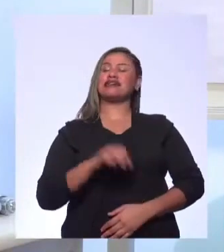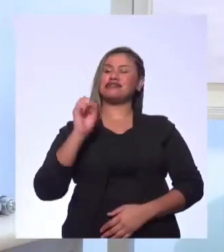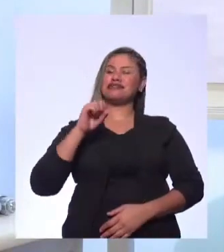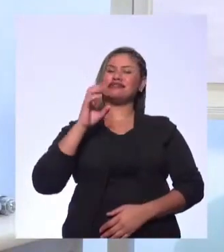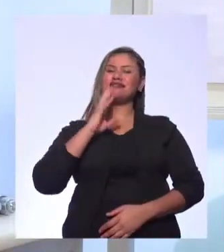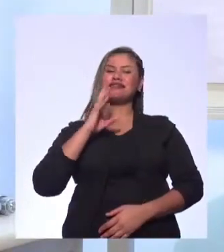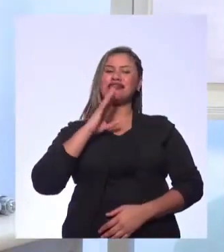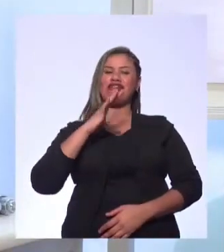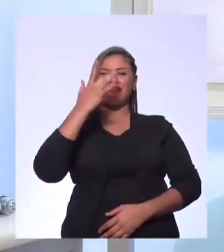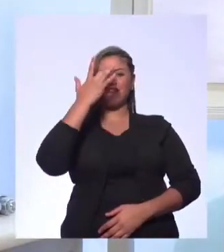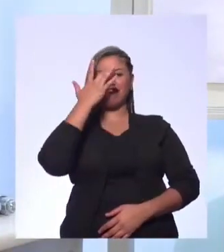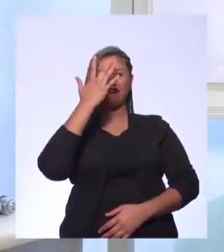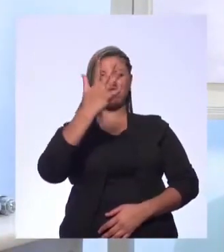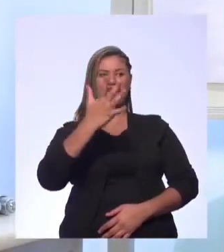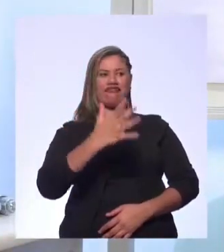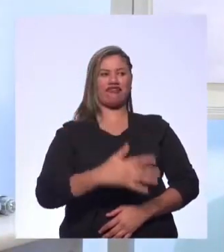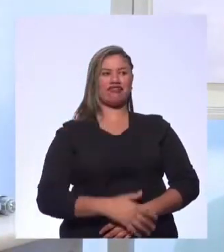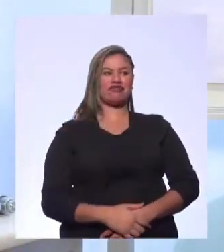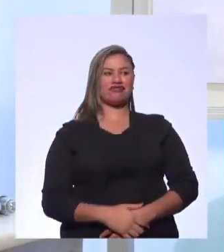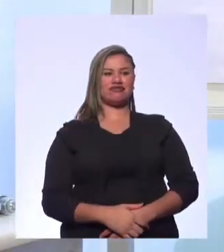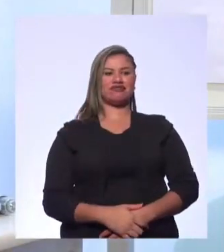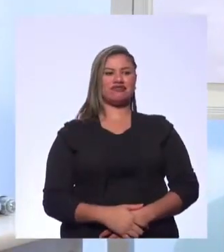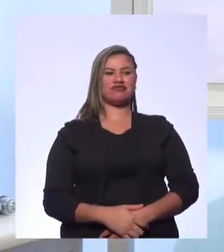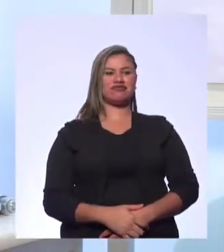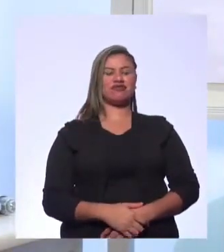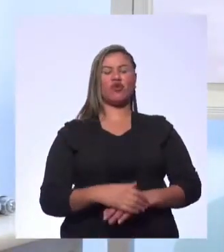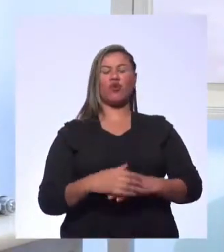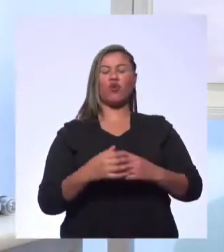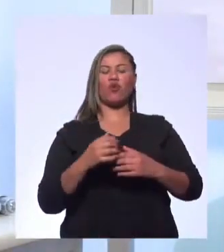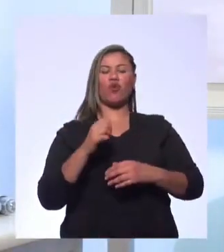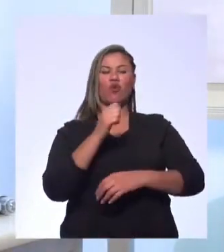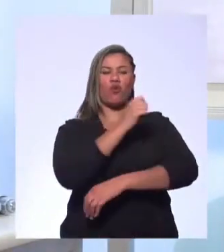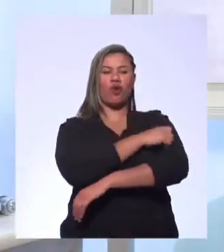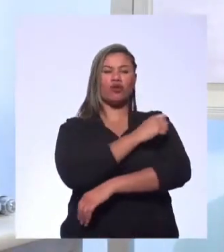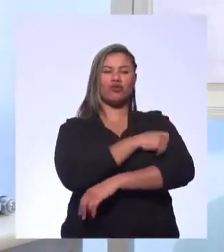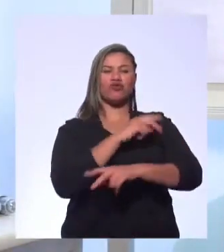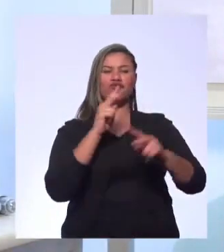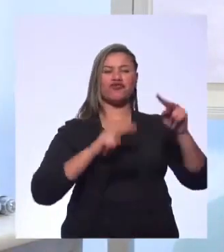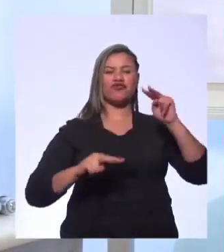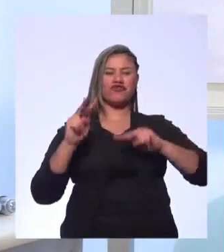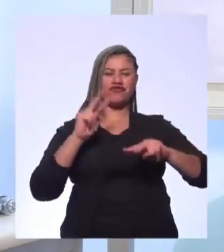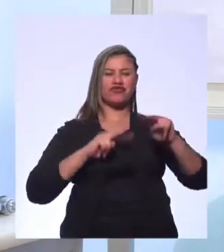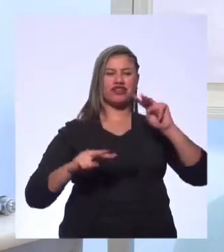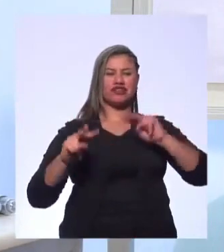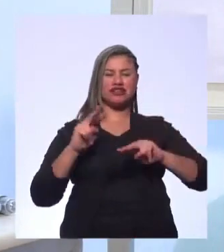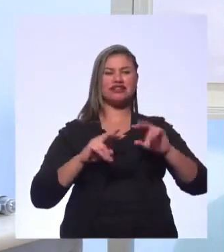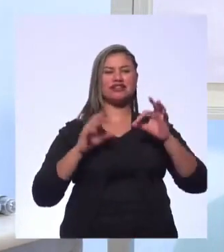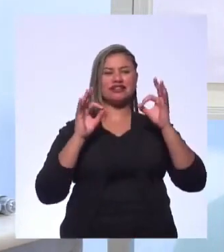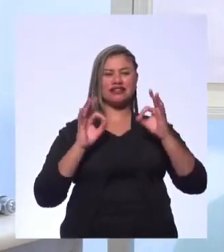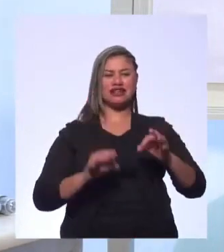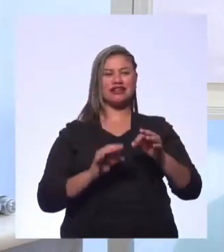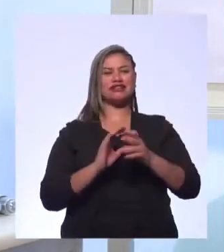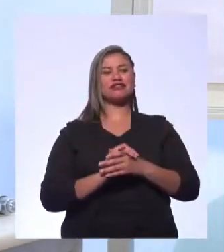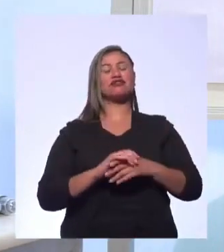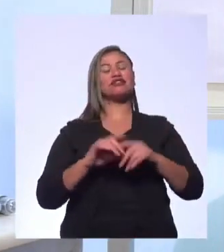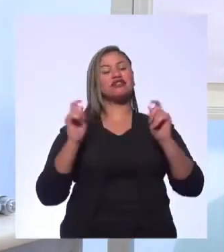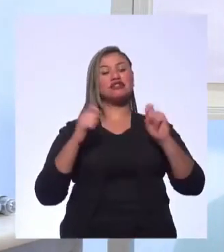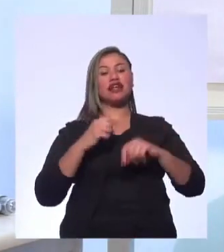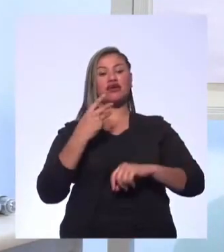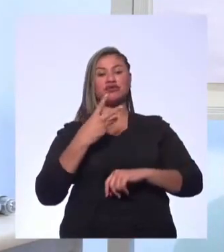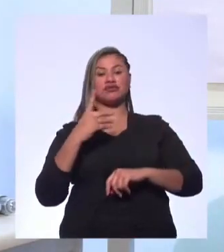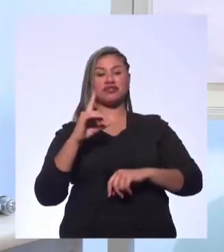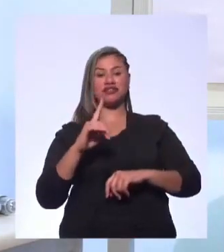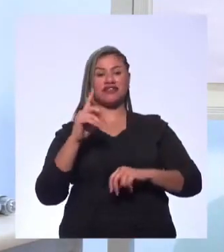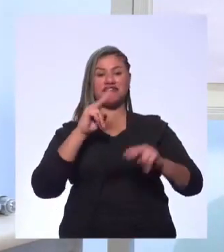porque a gente faz Já na tô lousa, anotando aqui. o aluno não consegue visualizar muito bem, né? A gente não pôr no plano. E aqui a gente consegue trabalhar bem no 3D e eles